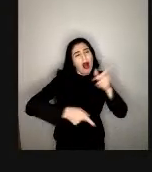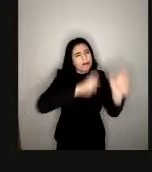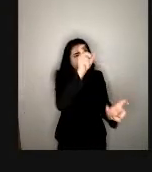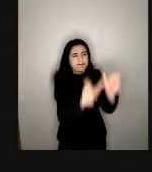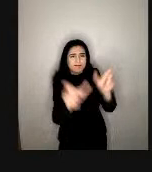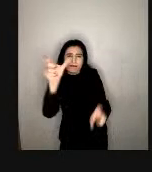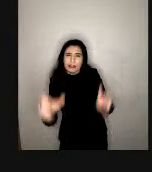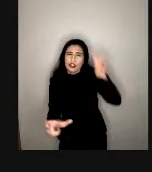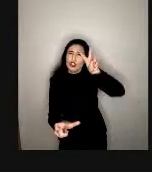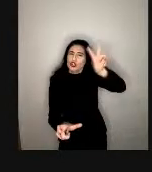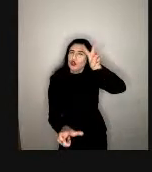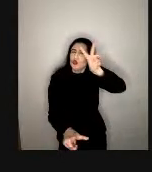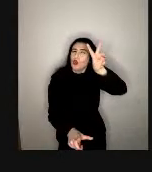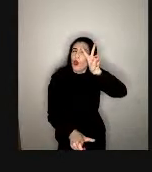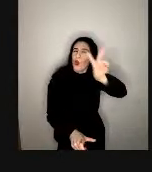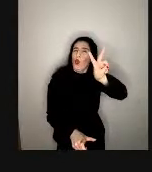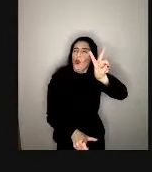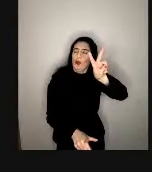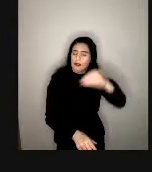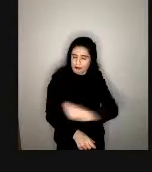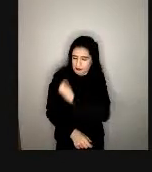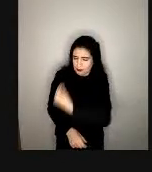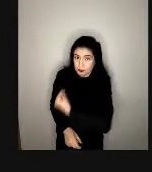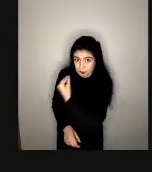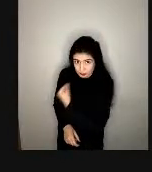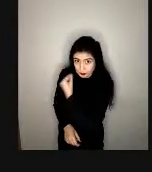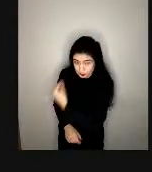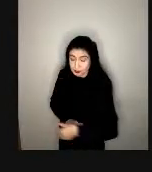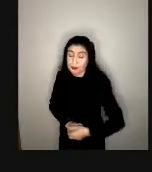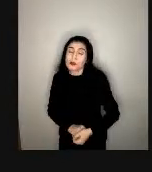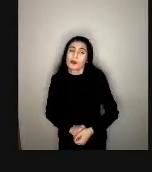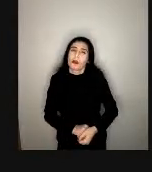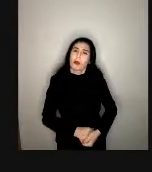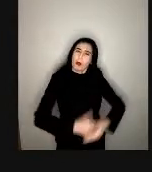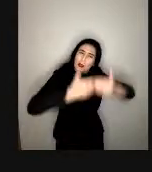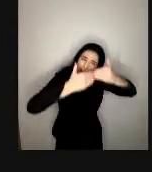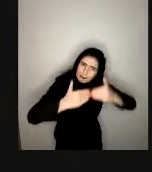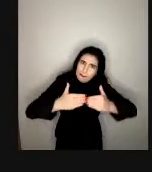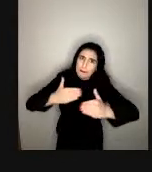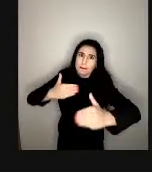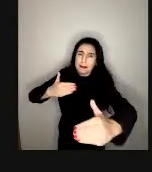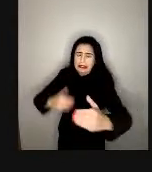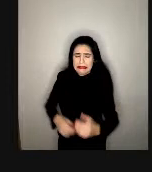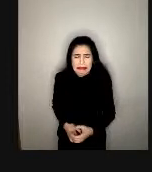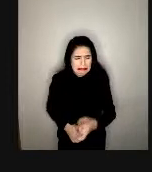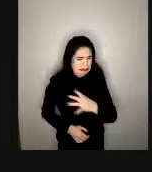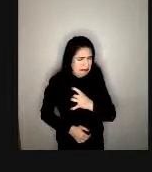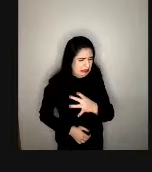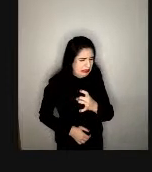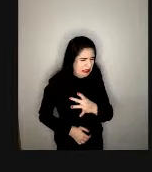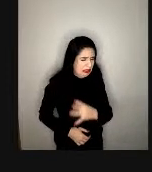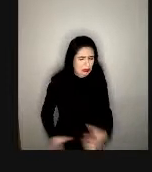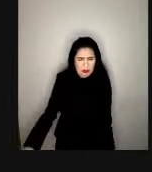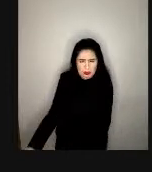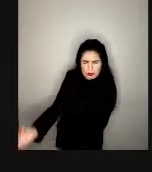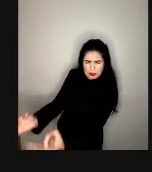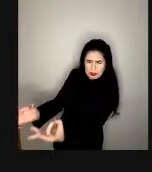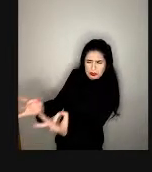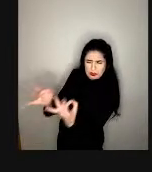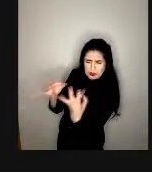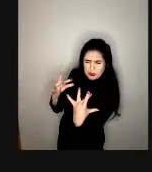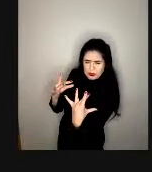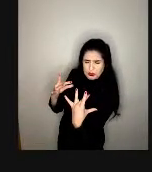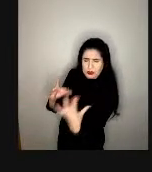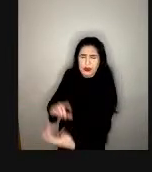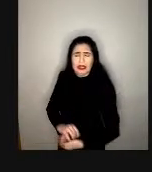algum acesso, né, a elas. Então, nesse processo, que é o medo da perda dos símbolos femininos, a gente começa